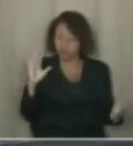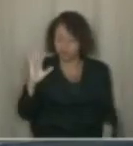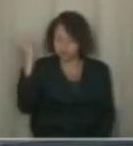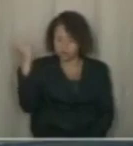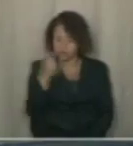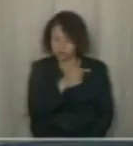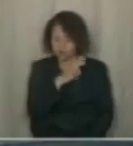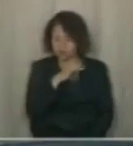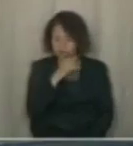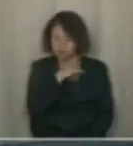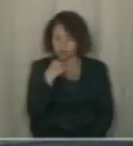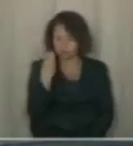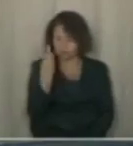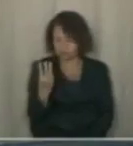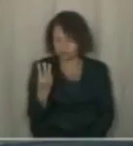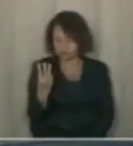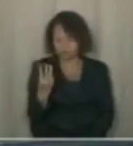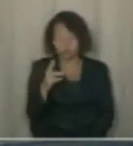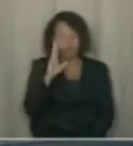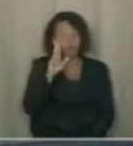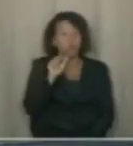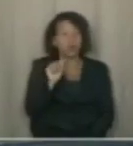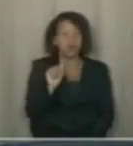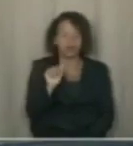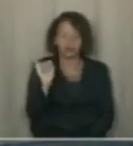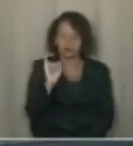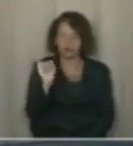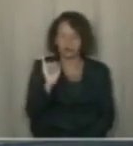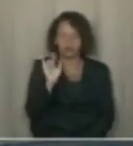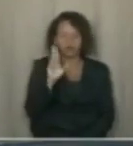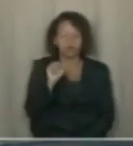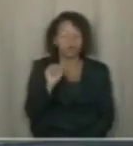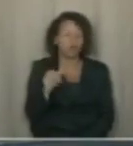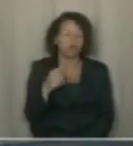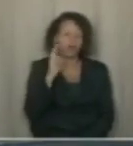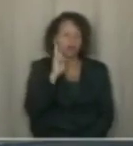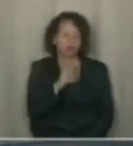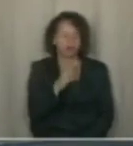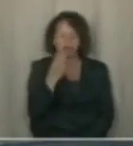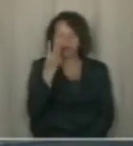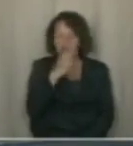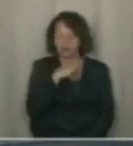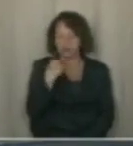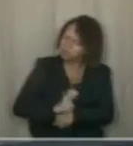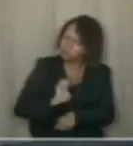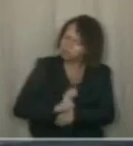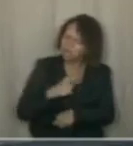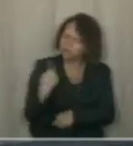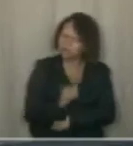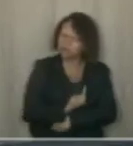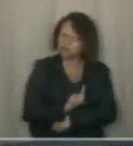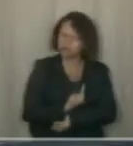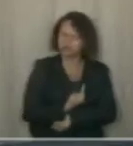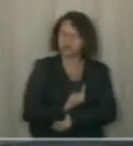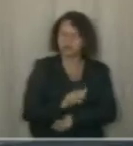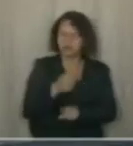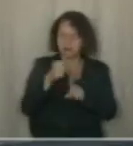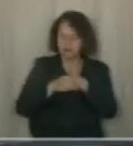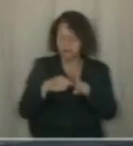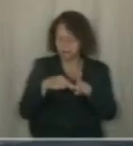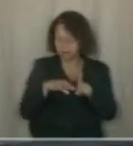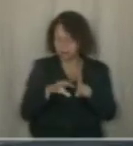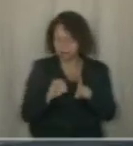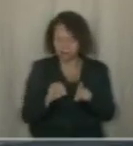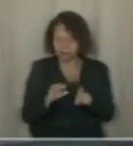isso? Nunca na Imbiribeira eu ouvi falar de um triplo homicídio. E aconteceu. O mês de maio nem fechou